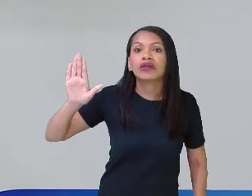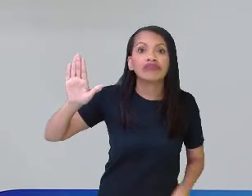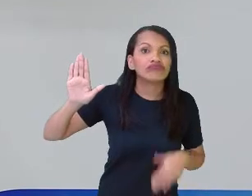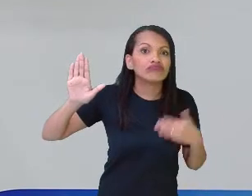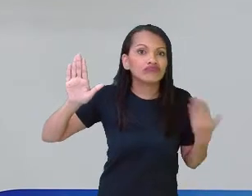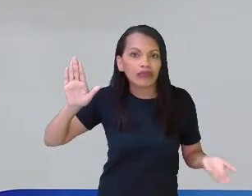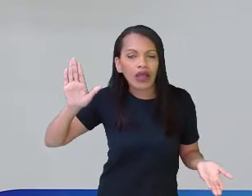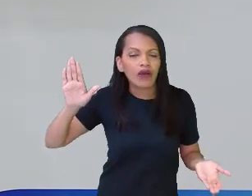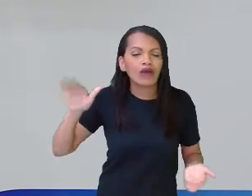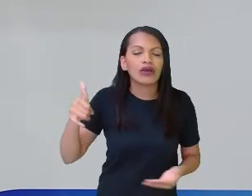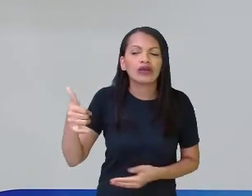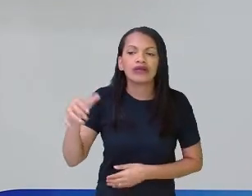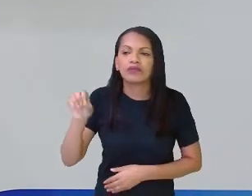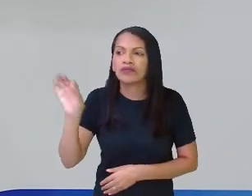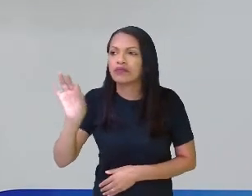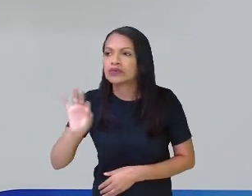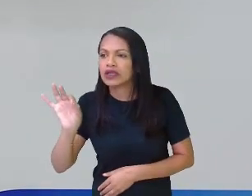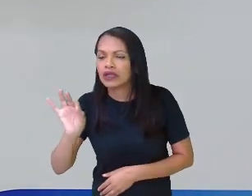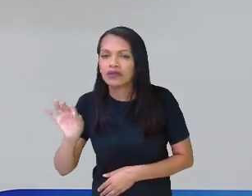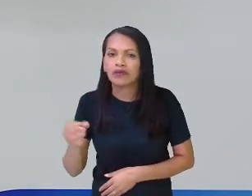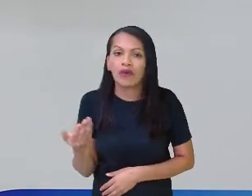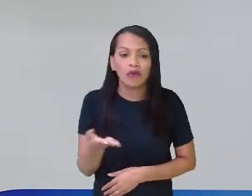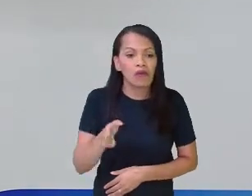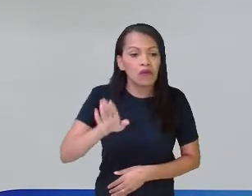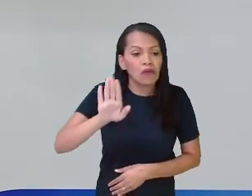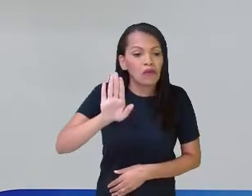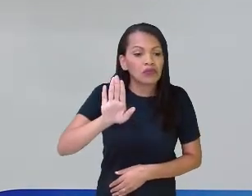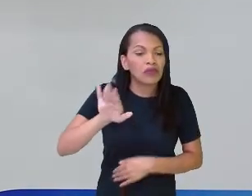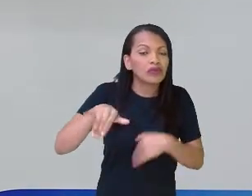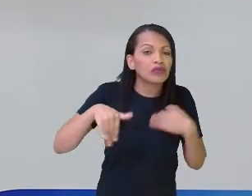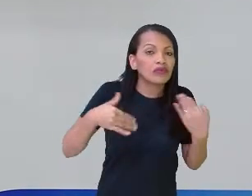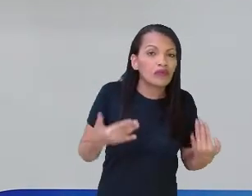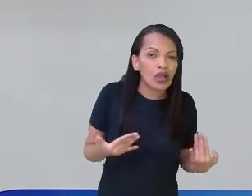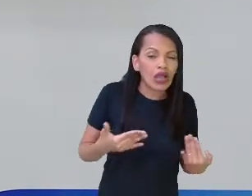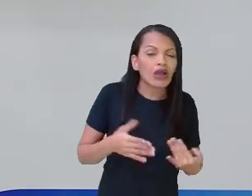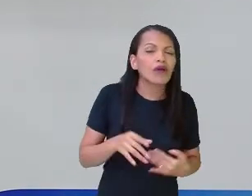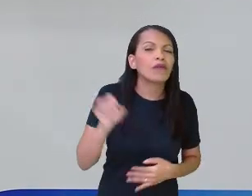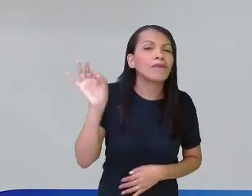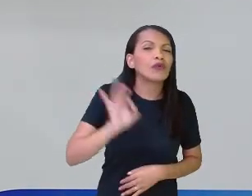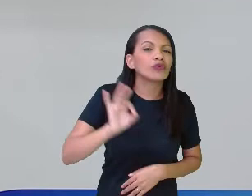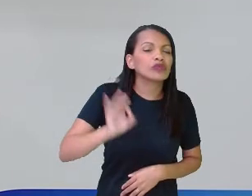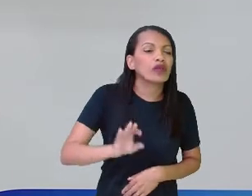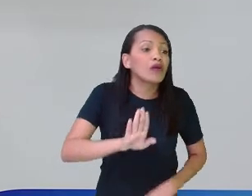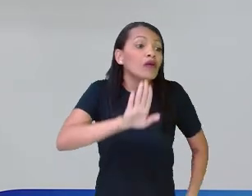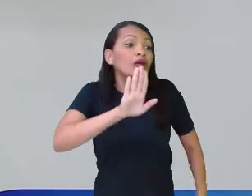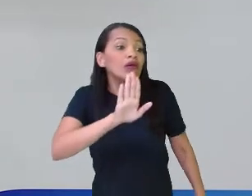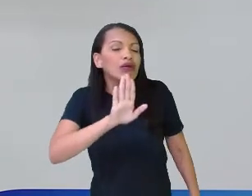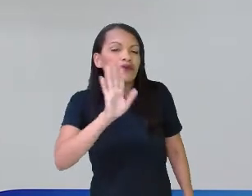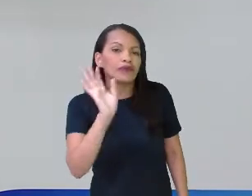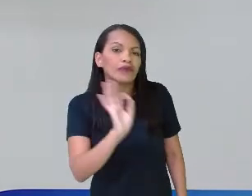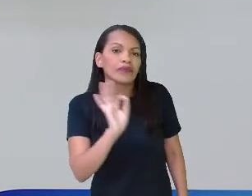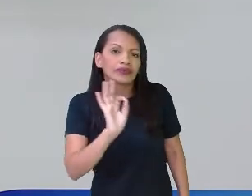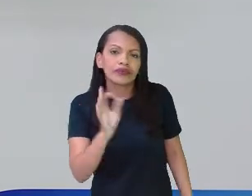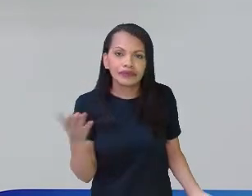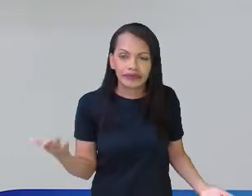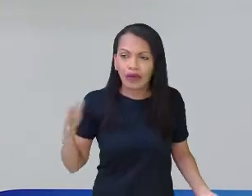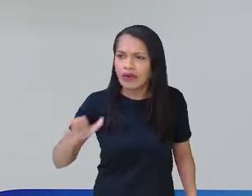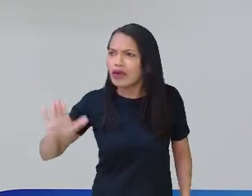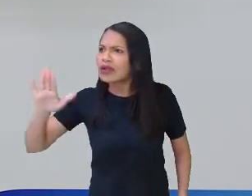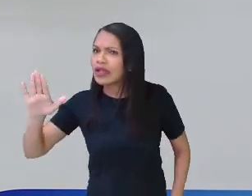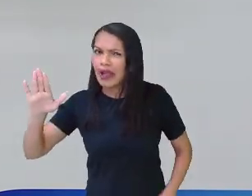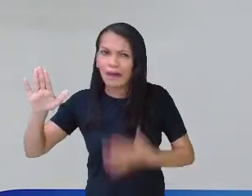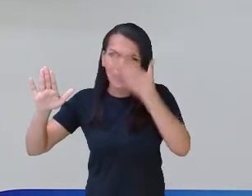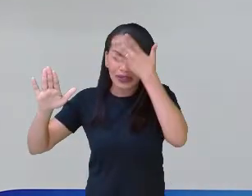tantos por cento, o candidato B está com tantos, e por aí vai sendo feita esse